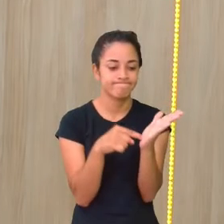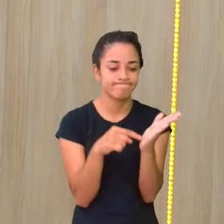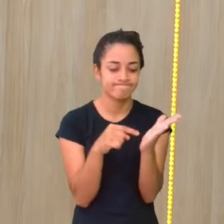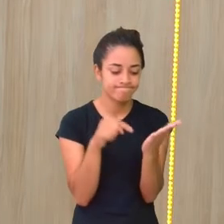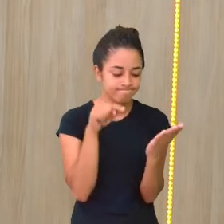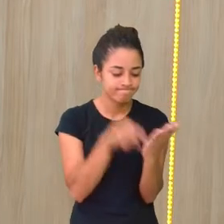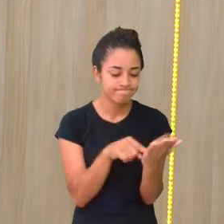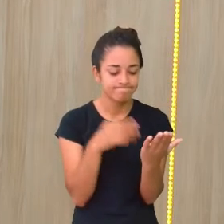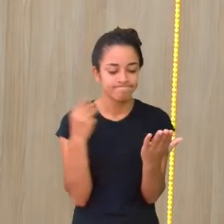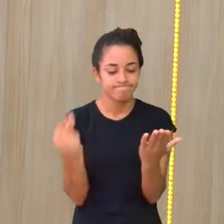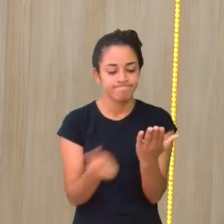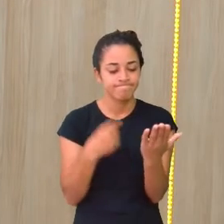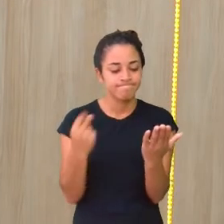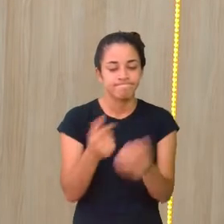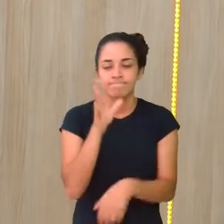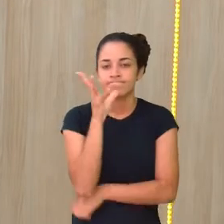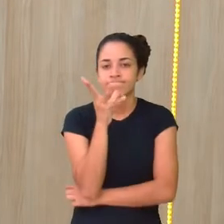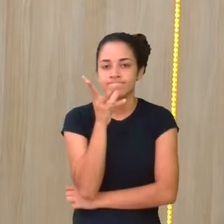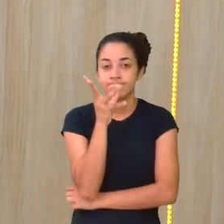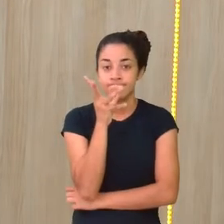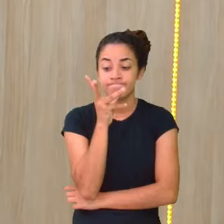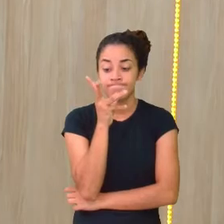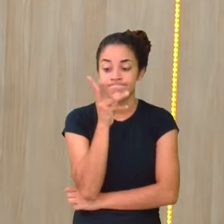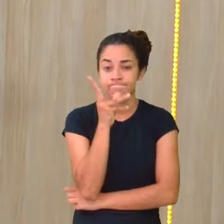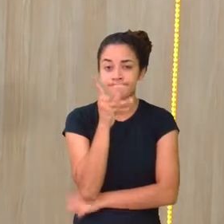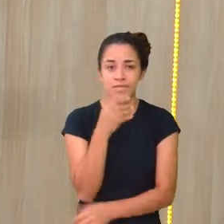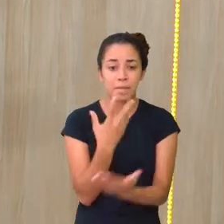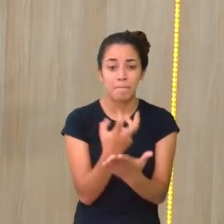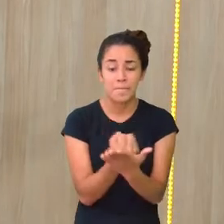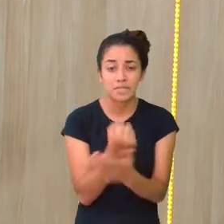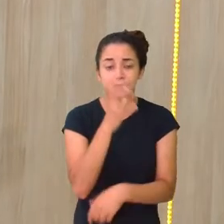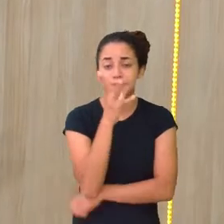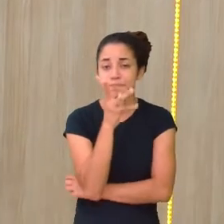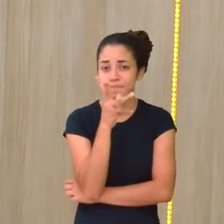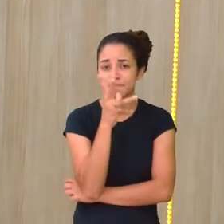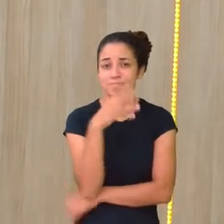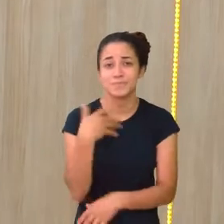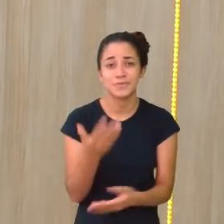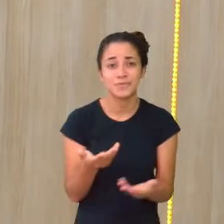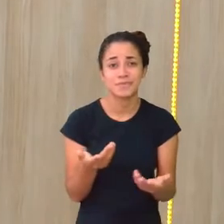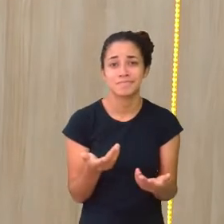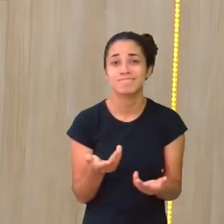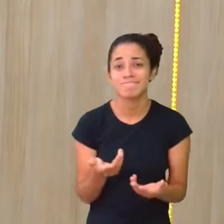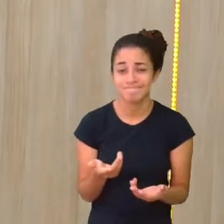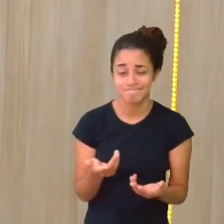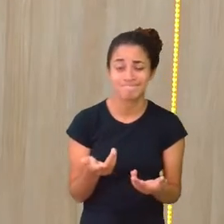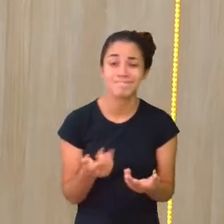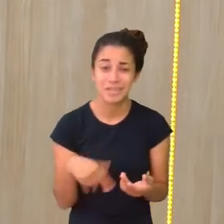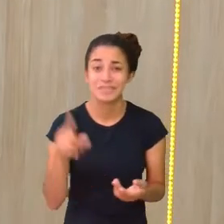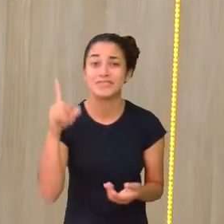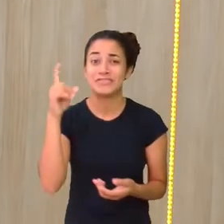para baixar um arquivo. Ó. Hoje em dia, né? Tratava qualquer tipo de ansiedade.